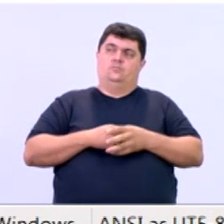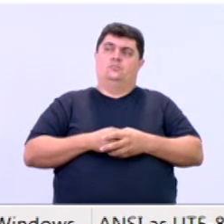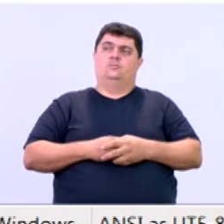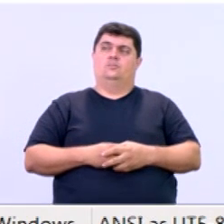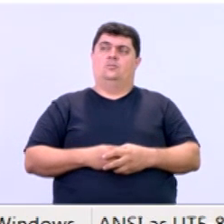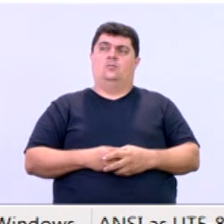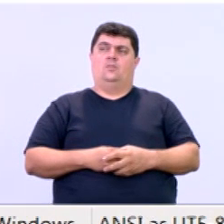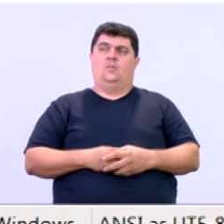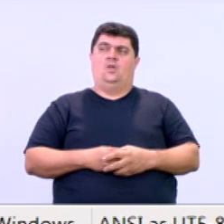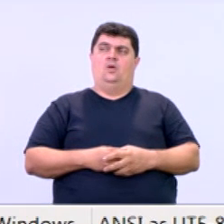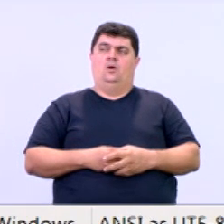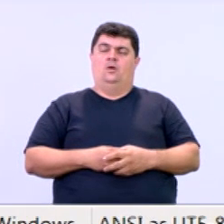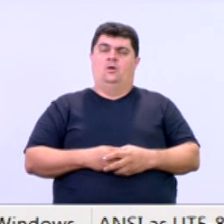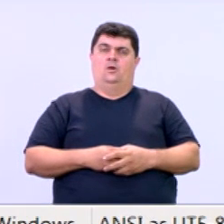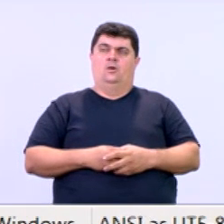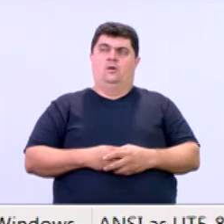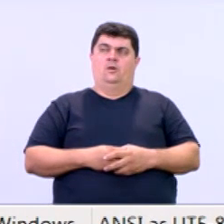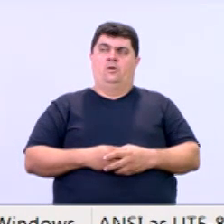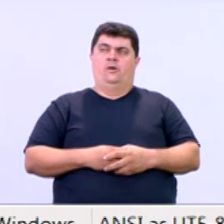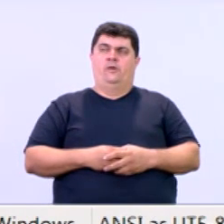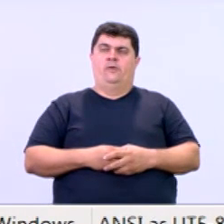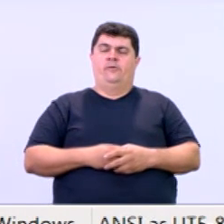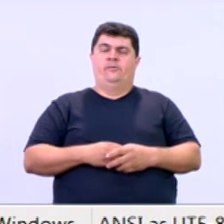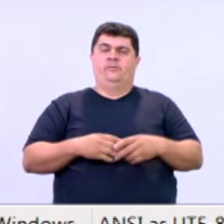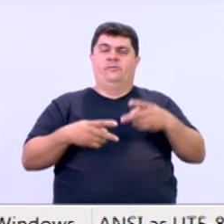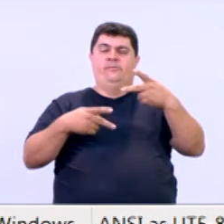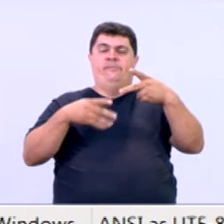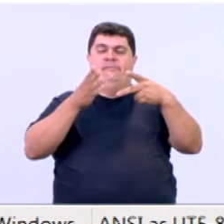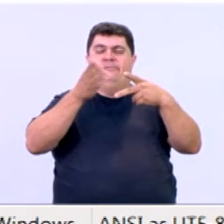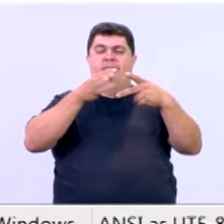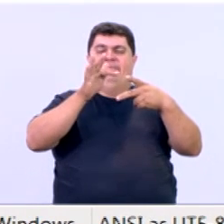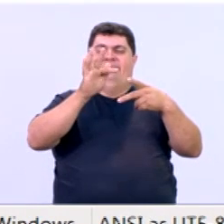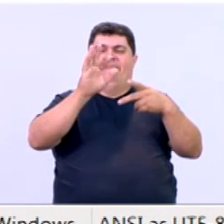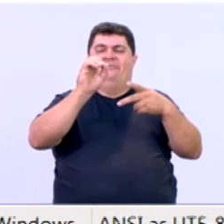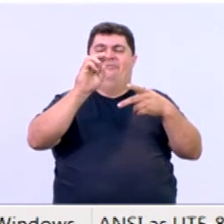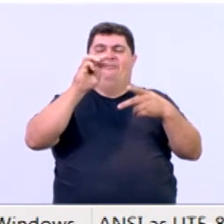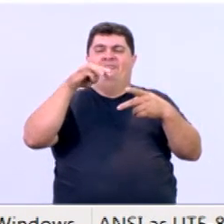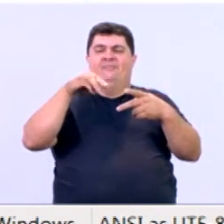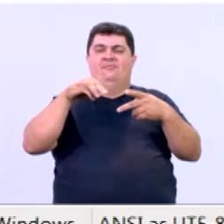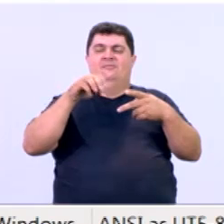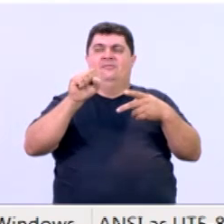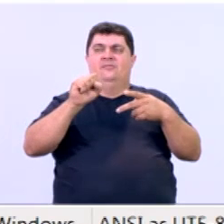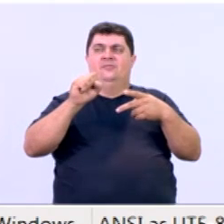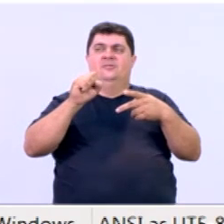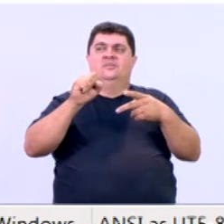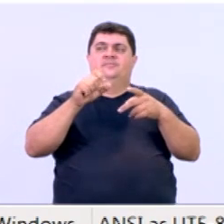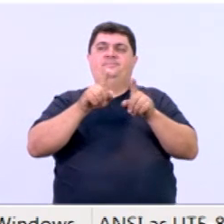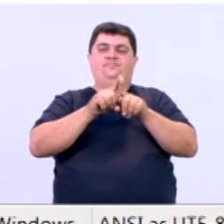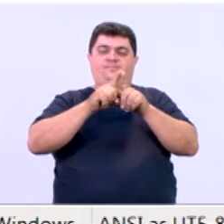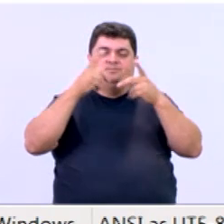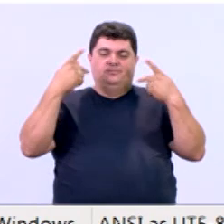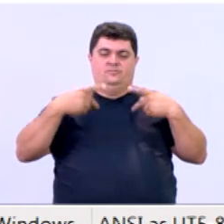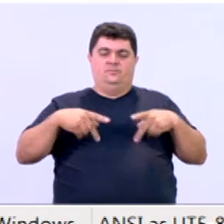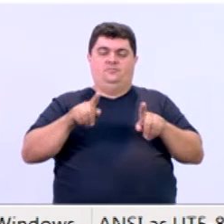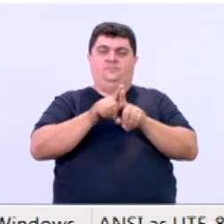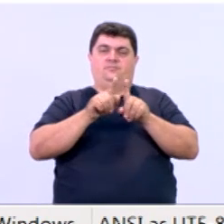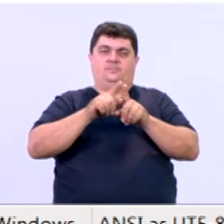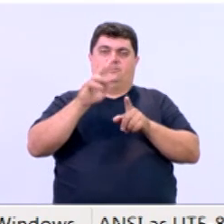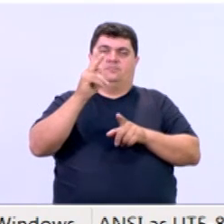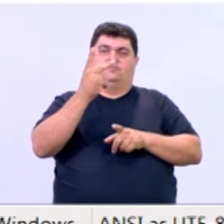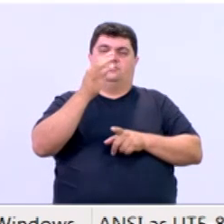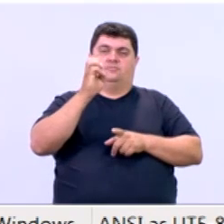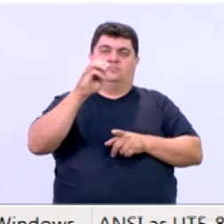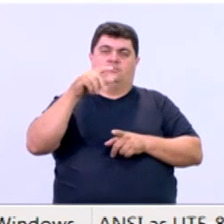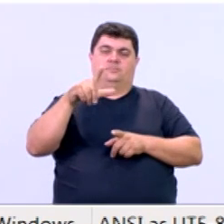realmente preencher. Tem o fechamento do nosso formulário, do corpo e do HTML. Nós vamos